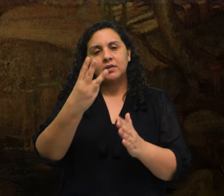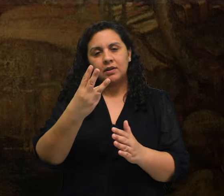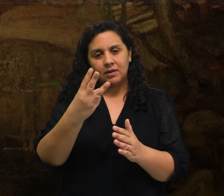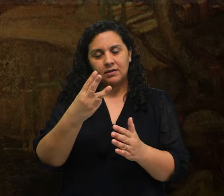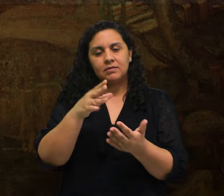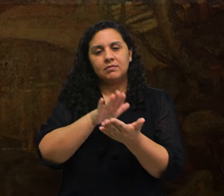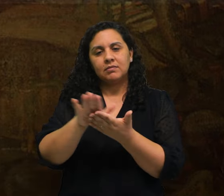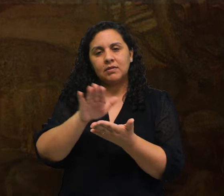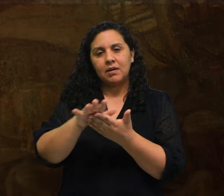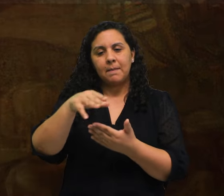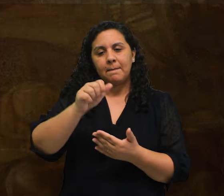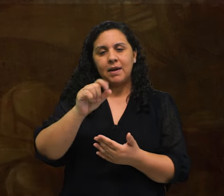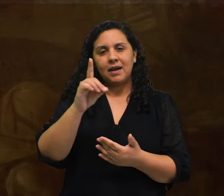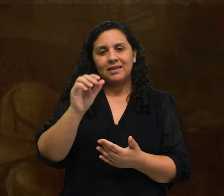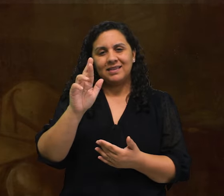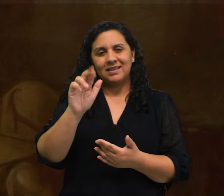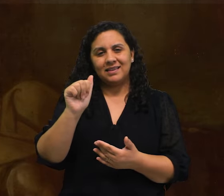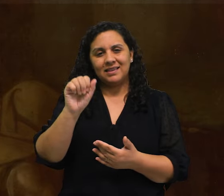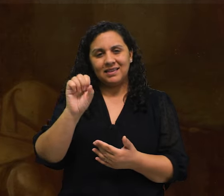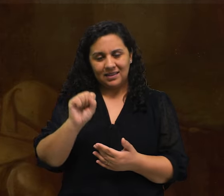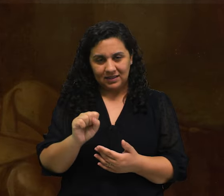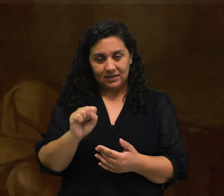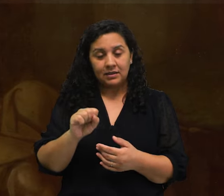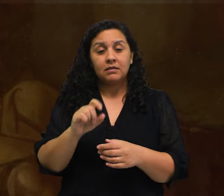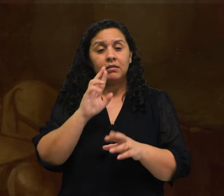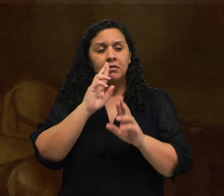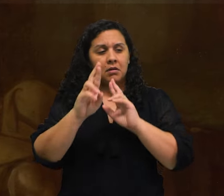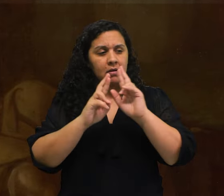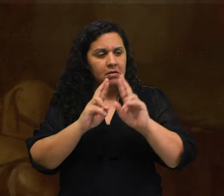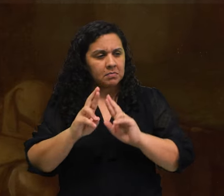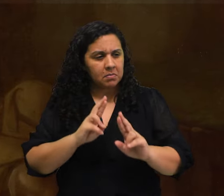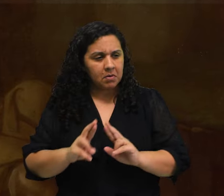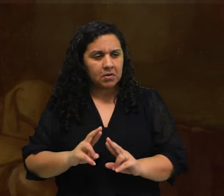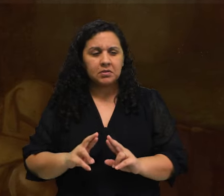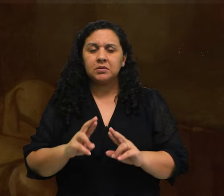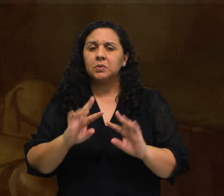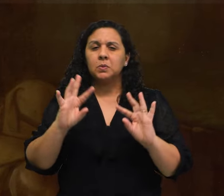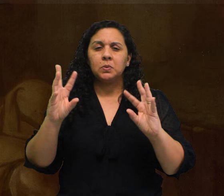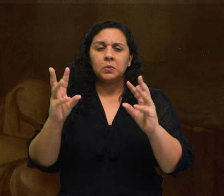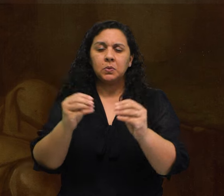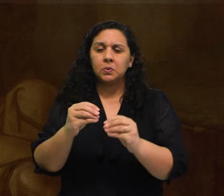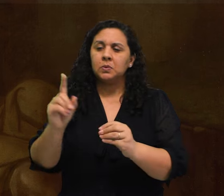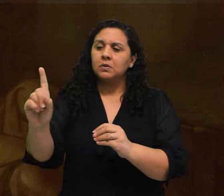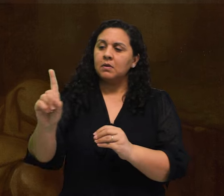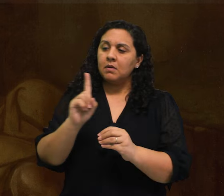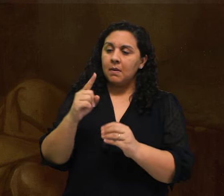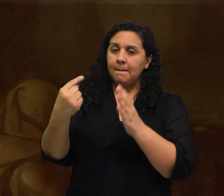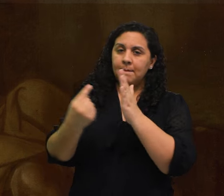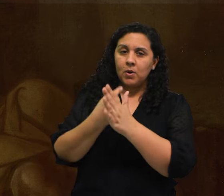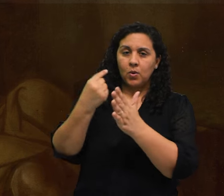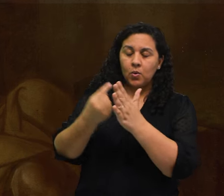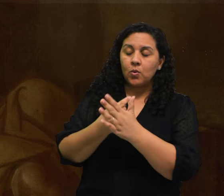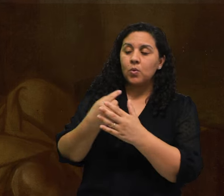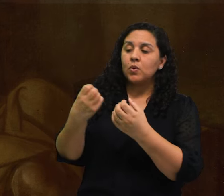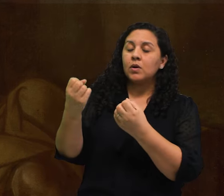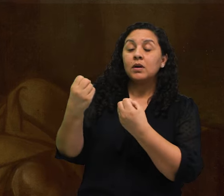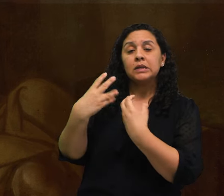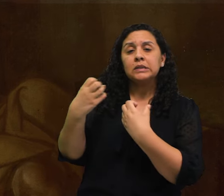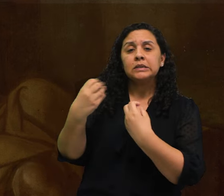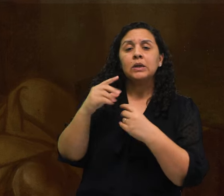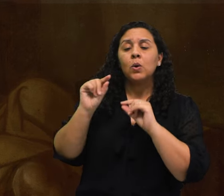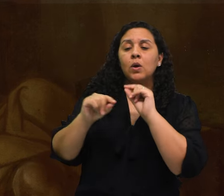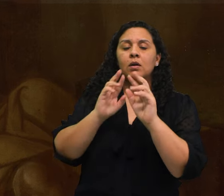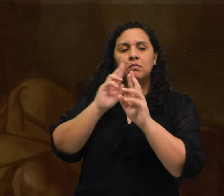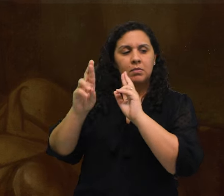editora Madras. E assim Tiresias dava respostas irretocáveis a todos os que vinham em busca de sua